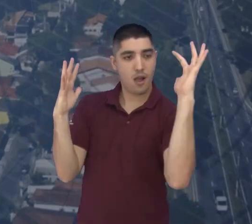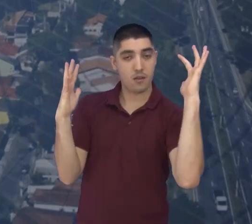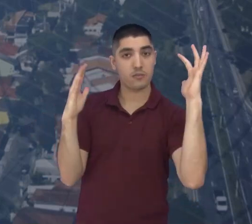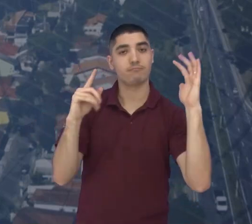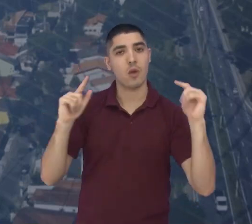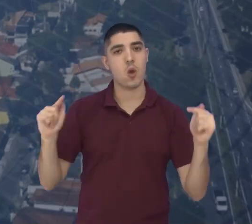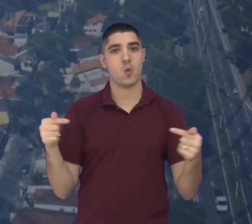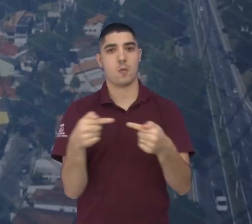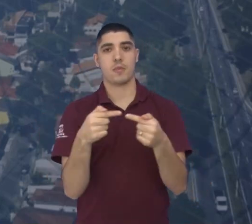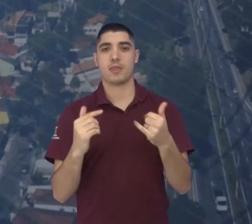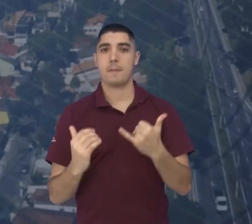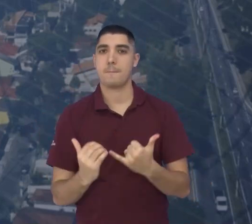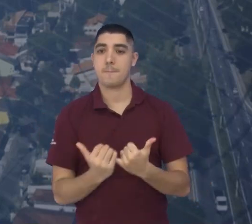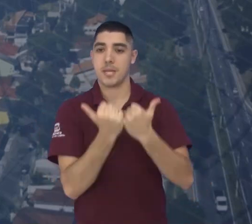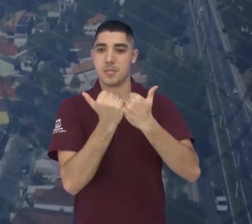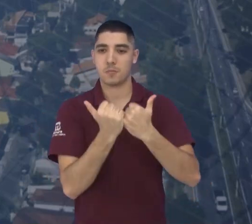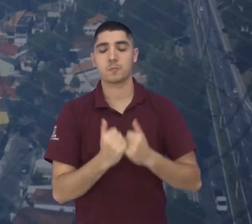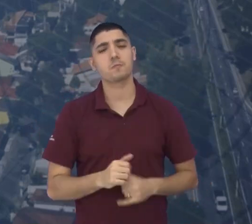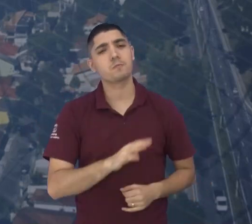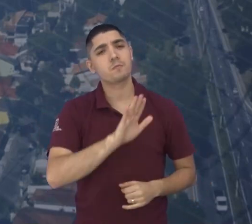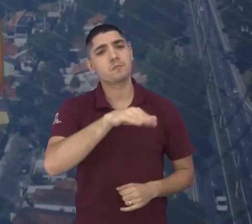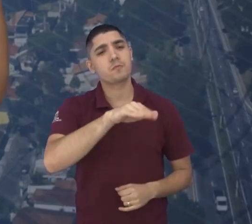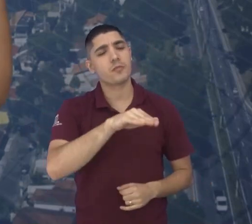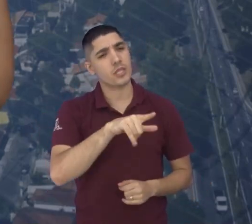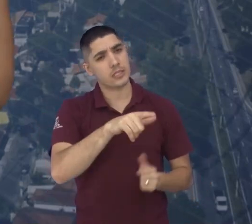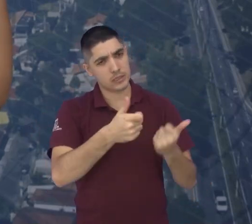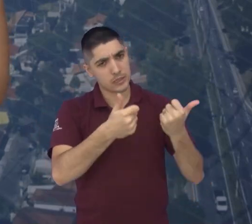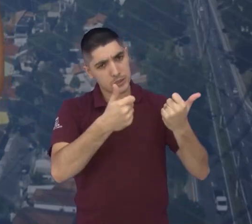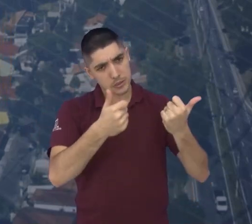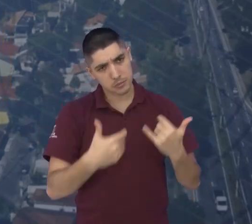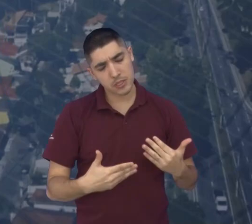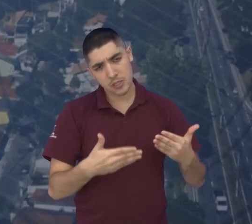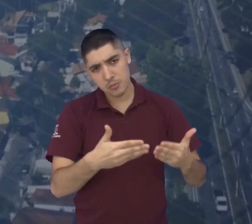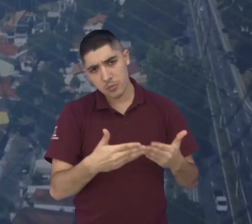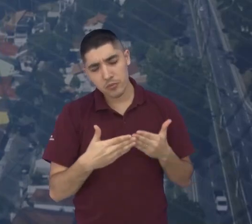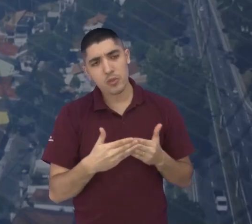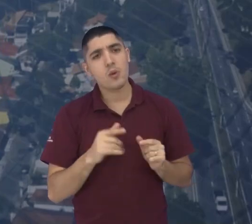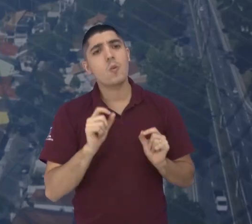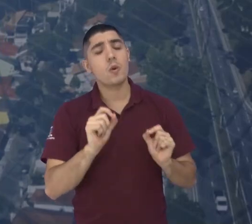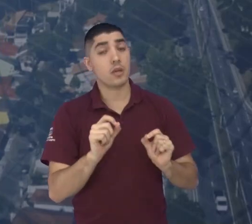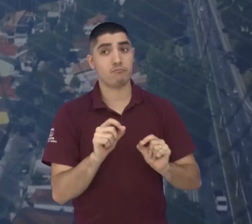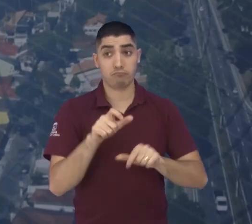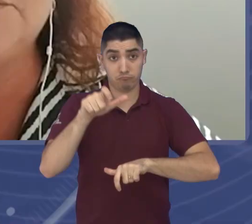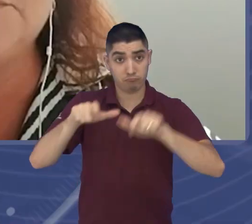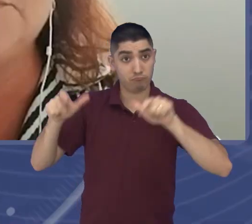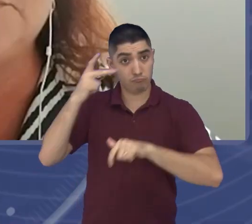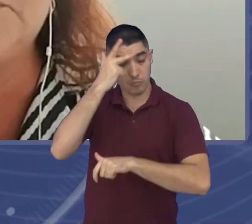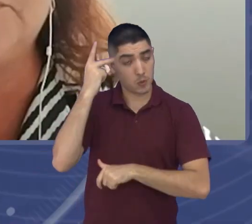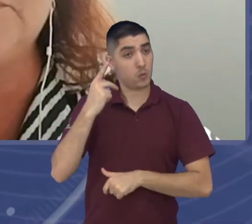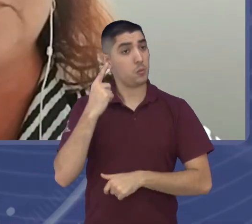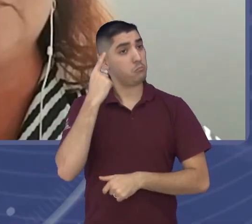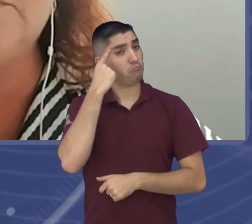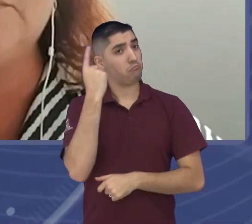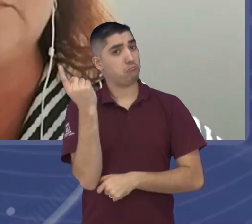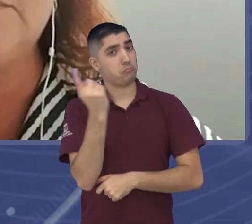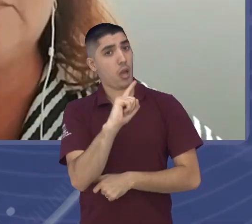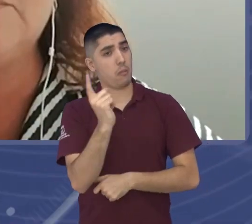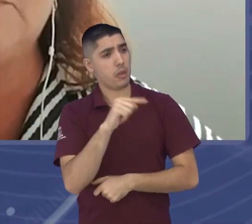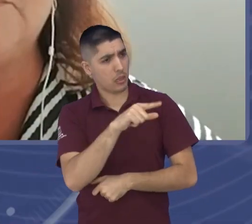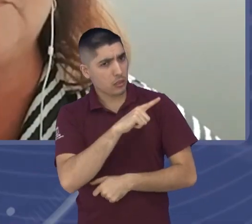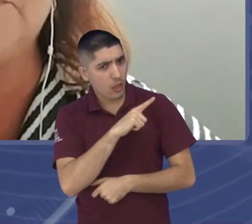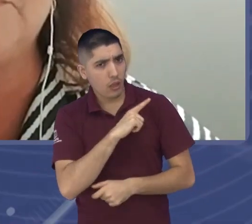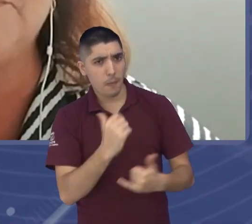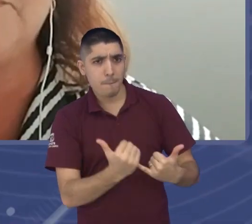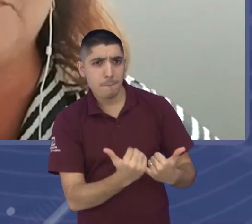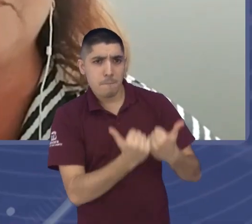patrimônio. Maria, queria que você falasse um pouquinho sobre isso, né? Para muita gente também é novidade a questão do patrimônio